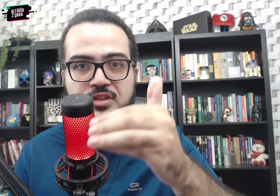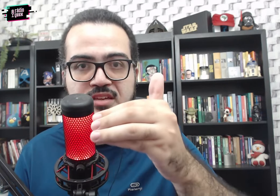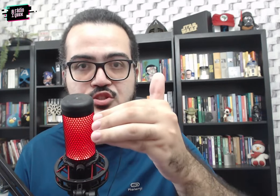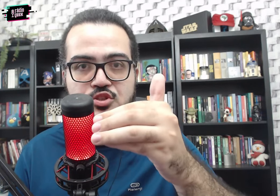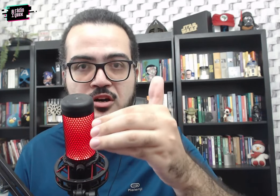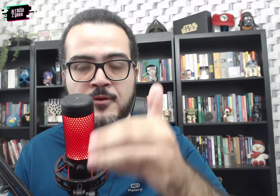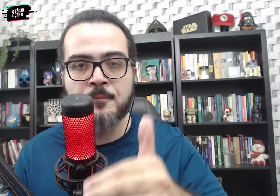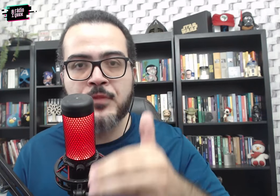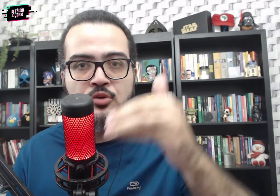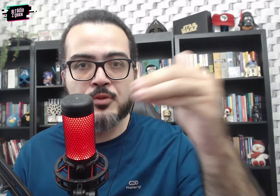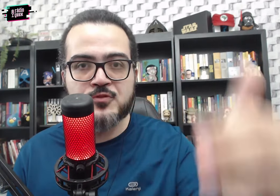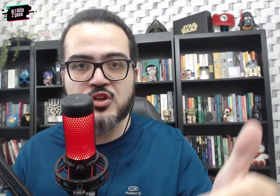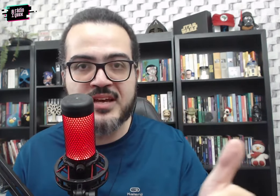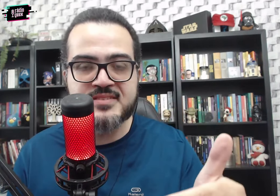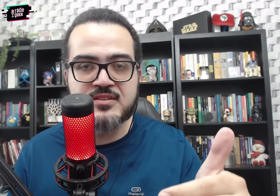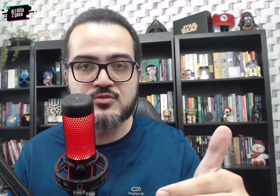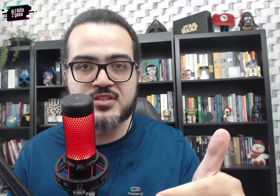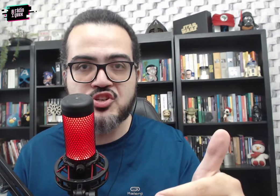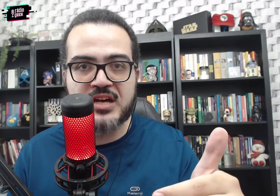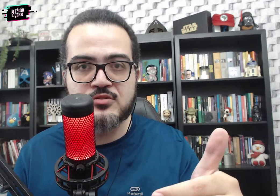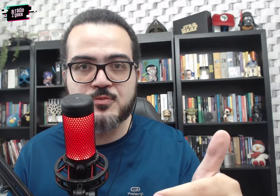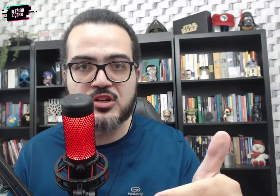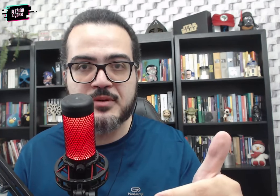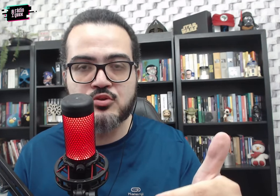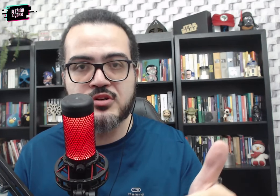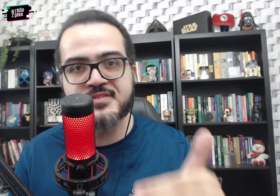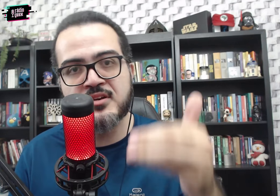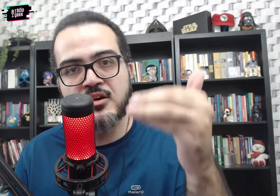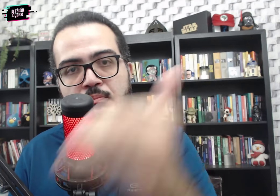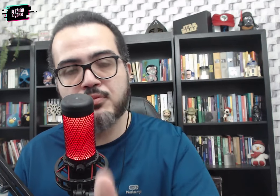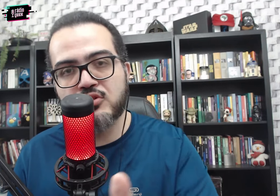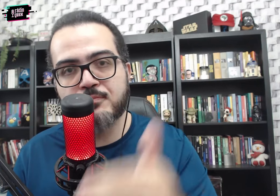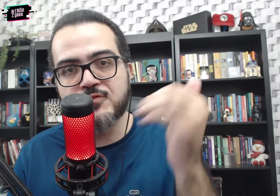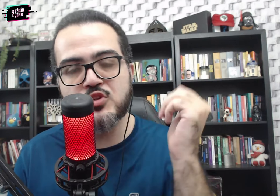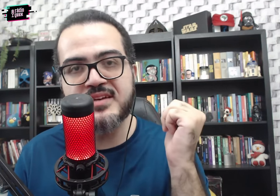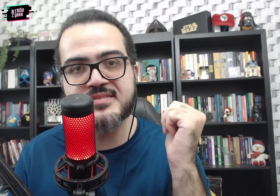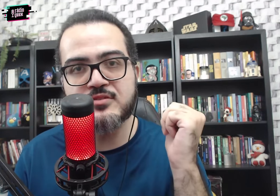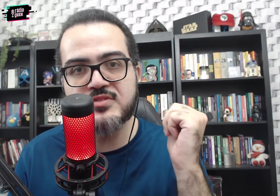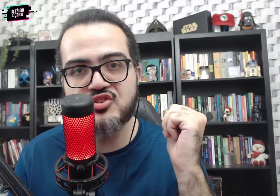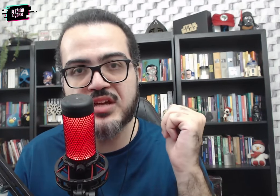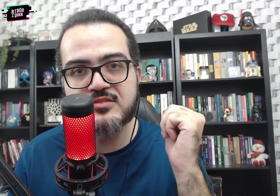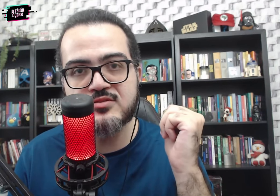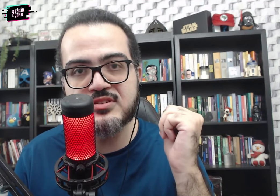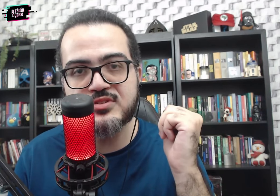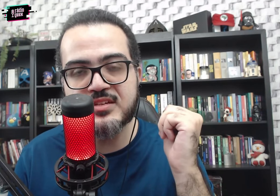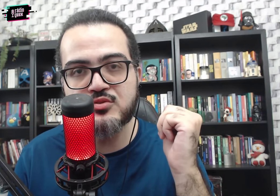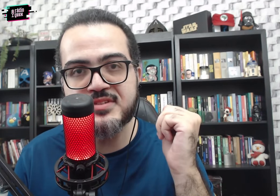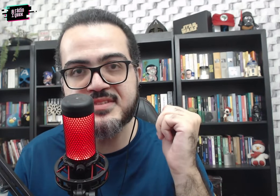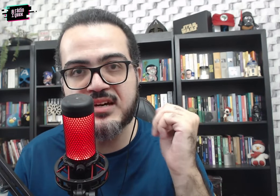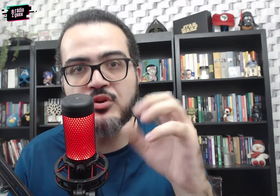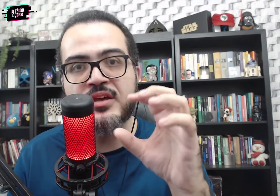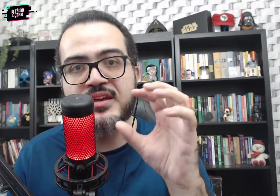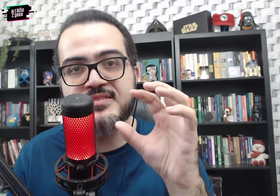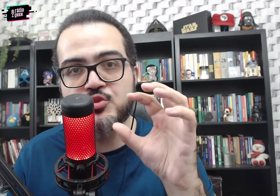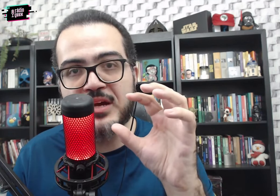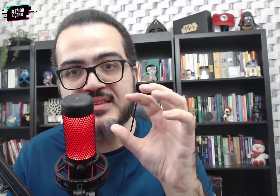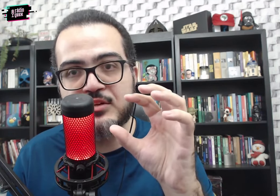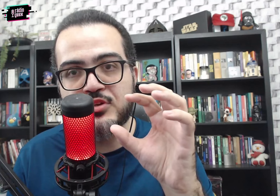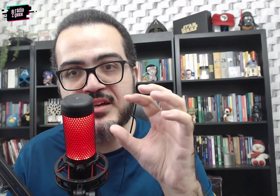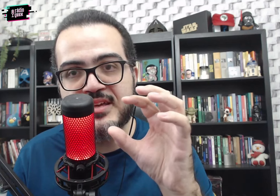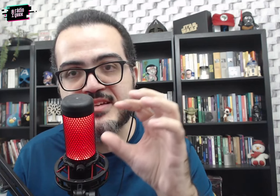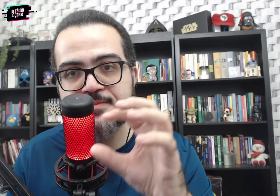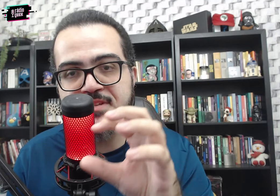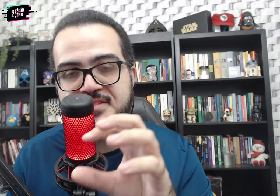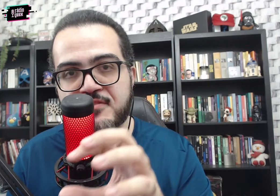a gente não tem só Profissionais que são do Sindicato dos programadores Profissionais que são do Sindicato dos ilustradores não existe uma